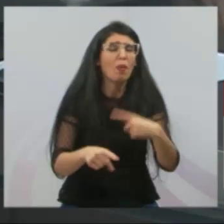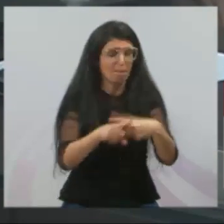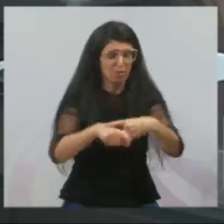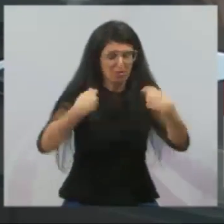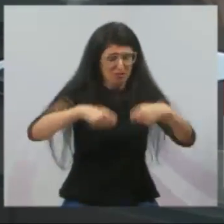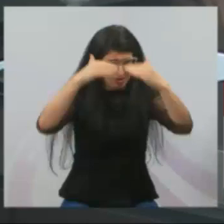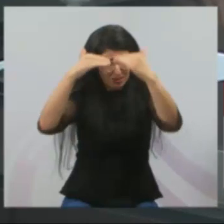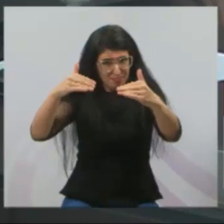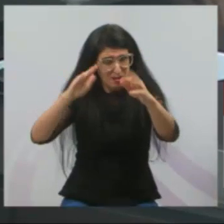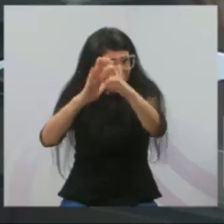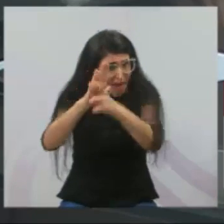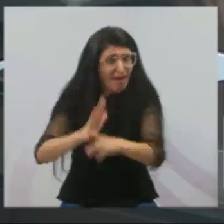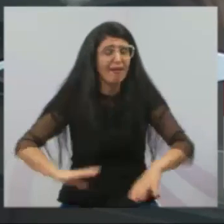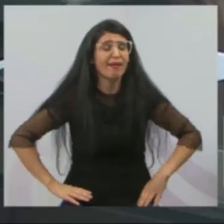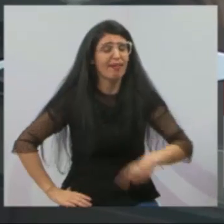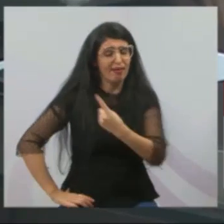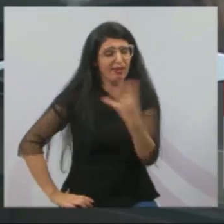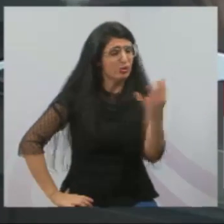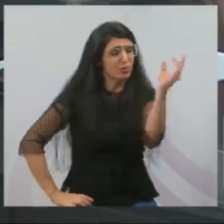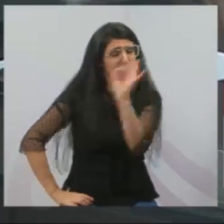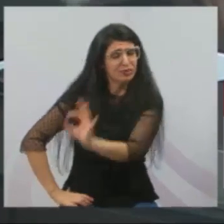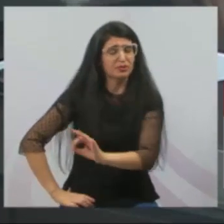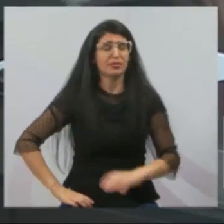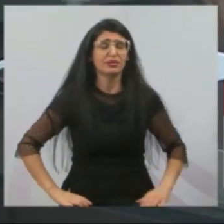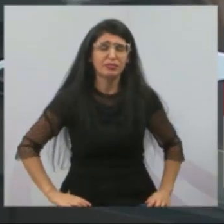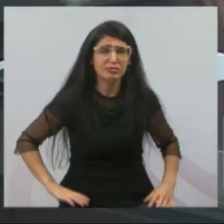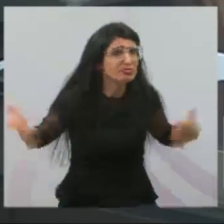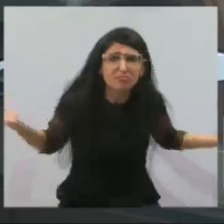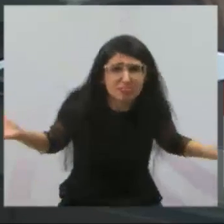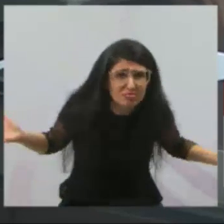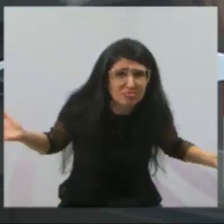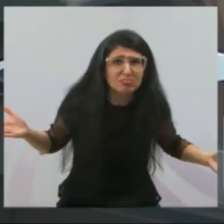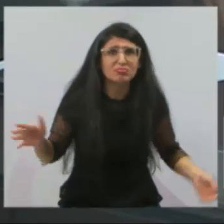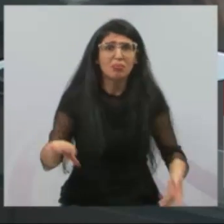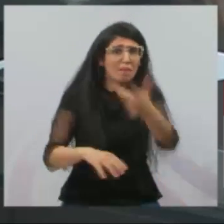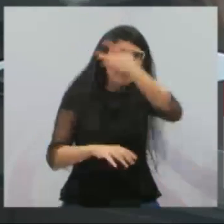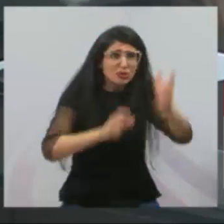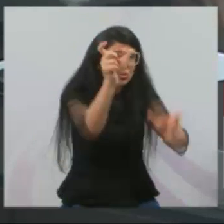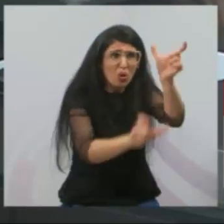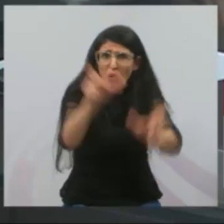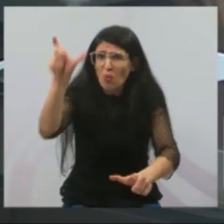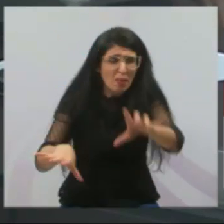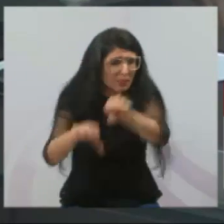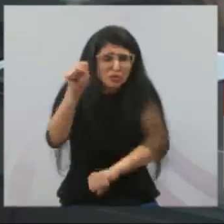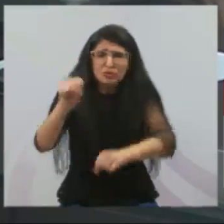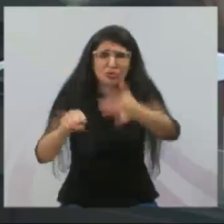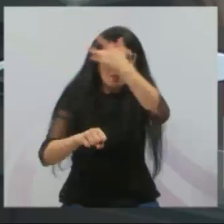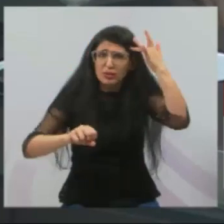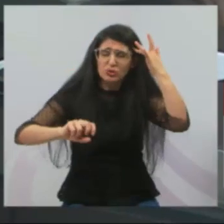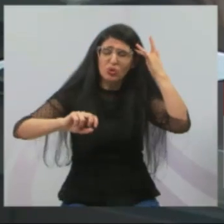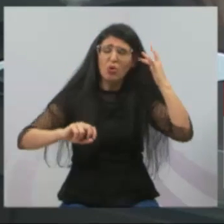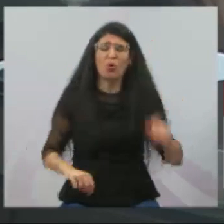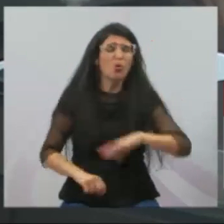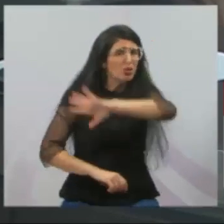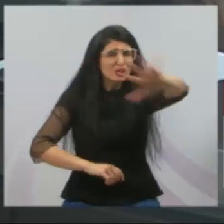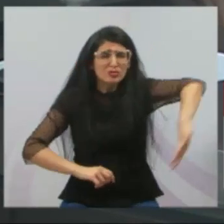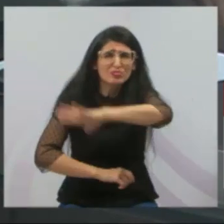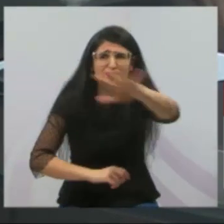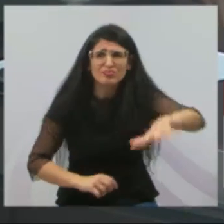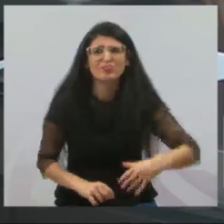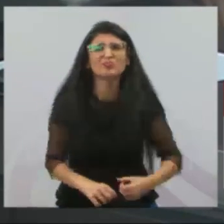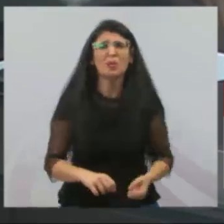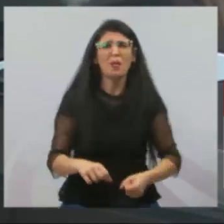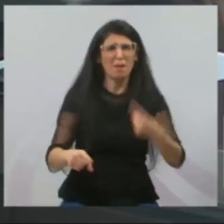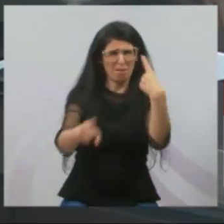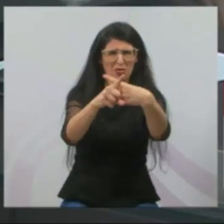gestão. E os principais prejudicados serão os moradores do município, pois poderá ocorrer paralisação de